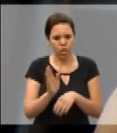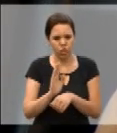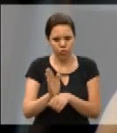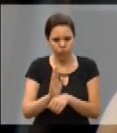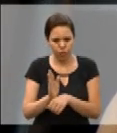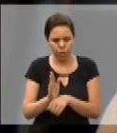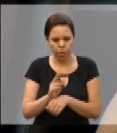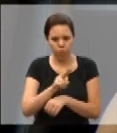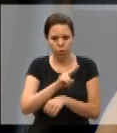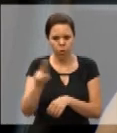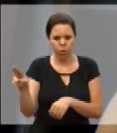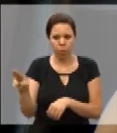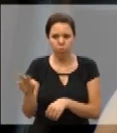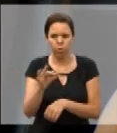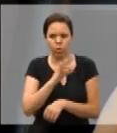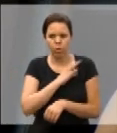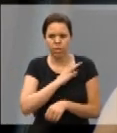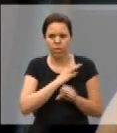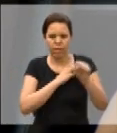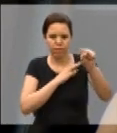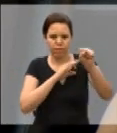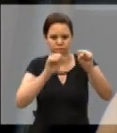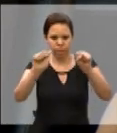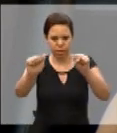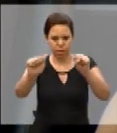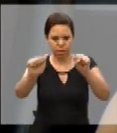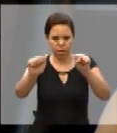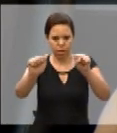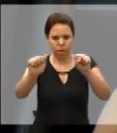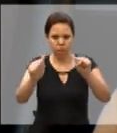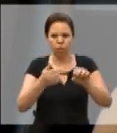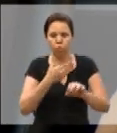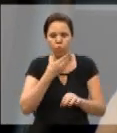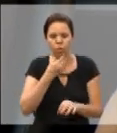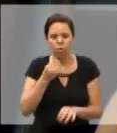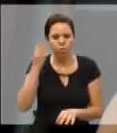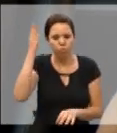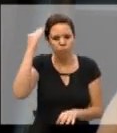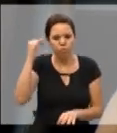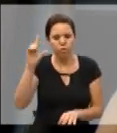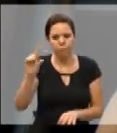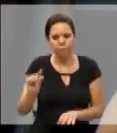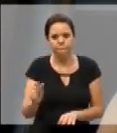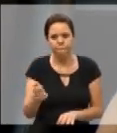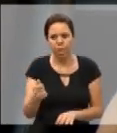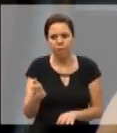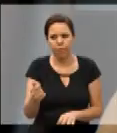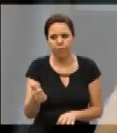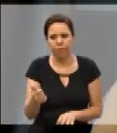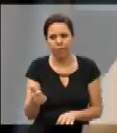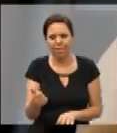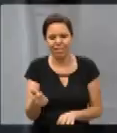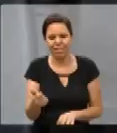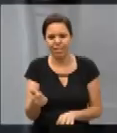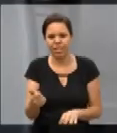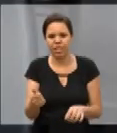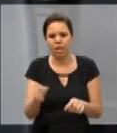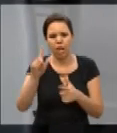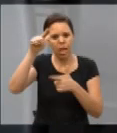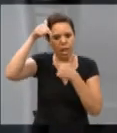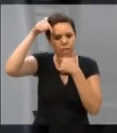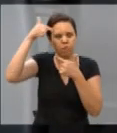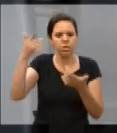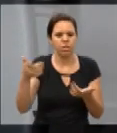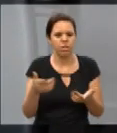S.A., e fiz com o Rodrigo, o Homem que Sabia de Menos, e agora estou no 32 Pomona. Esse